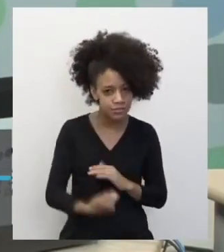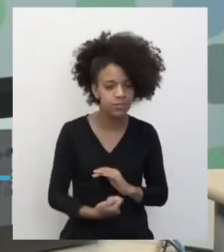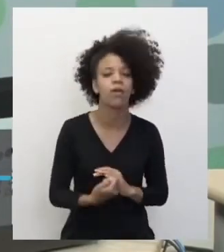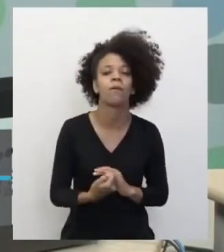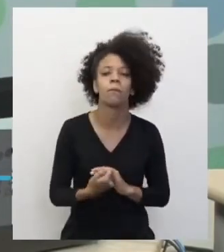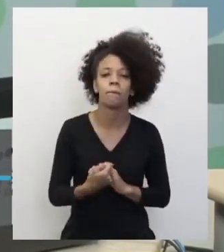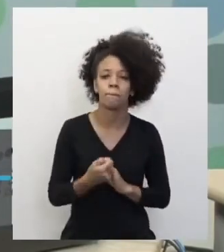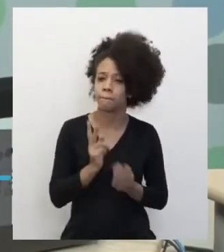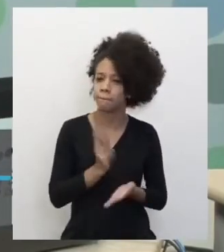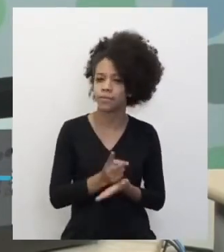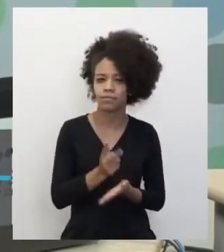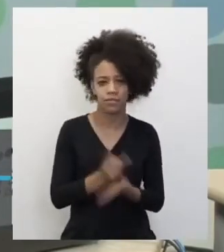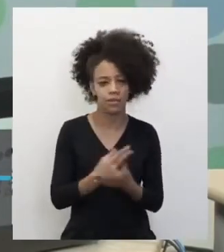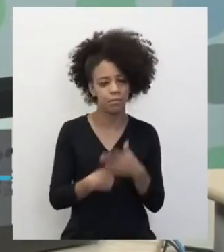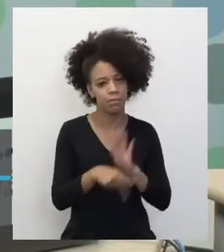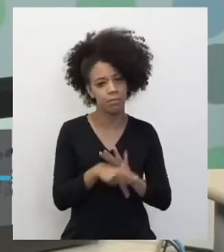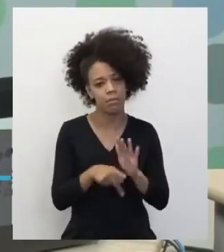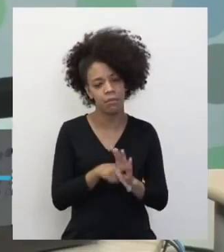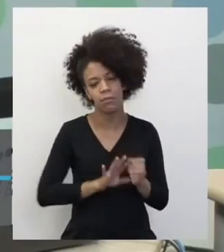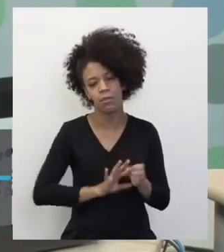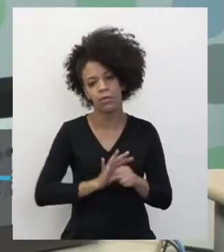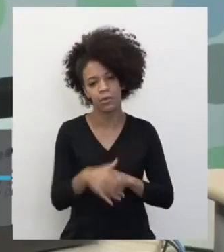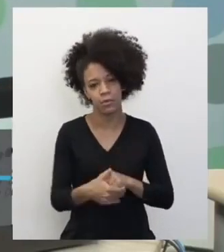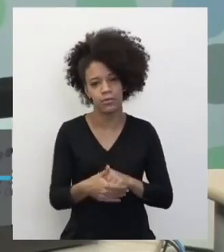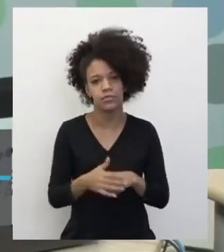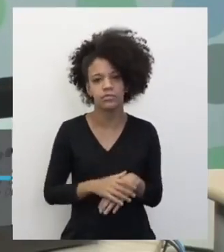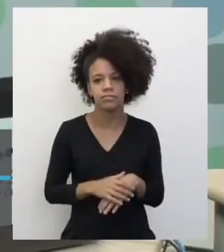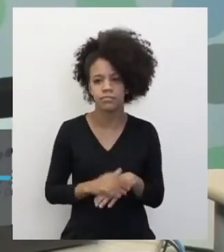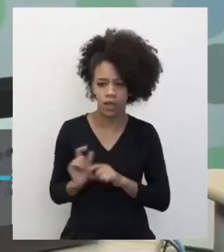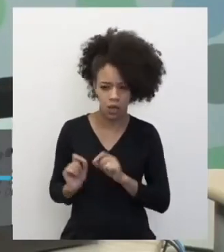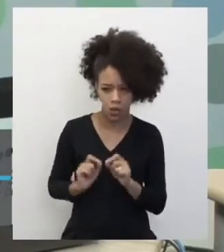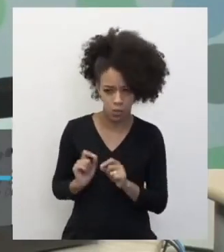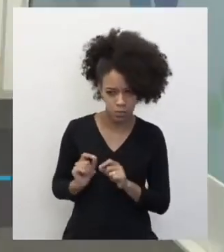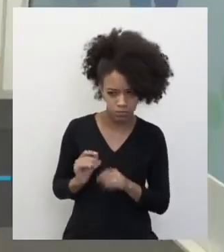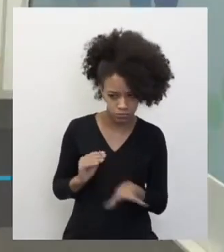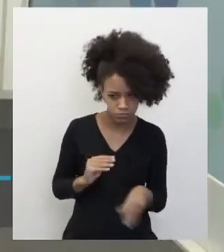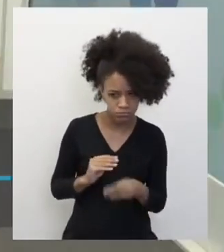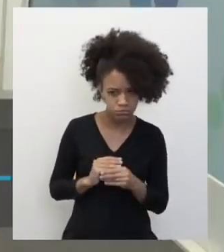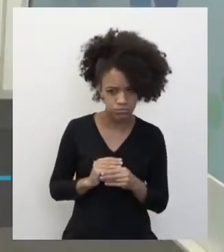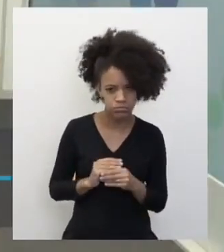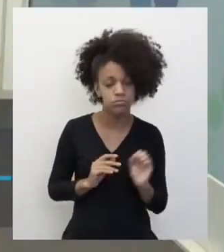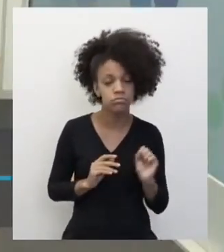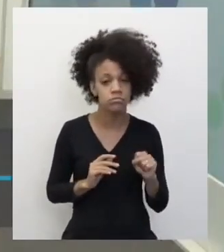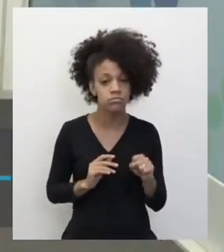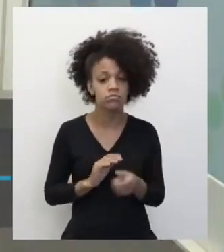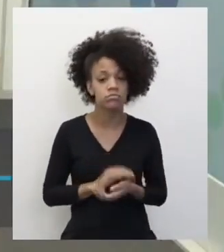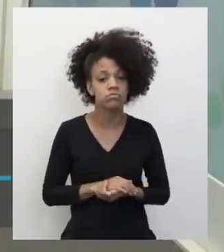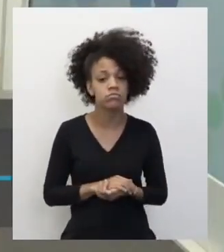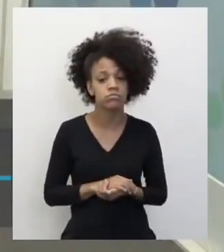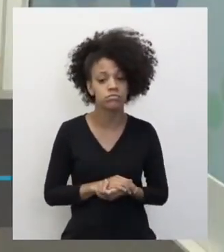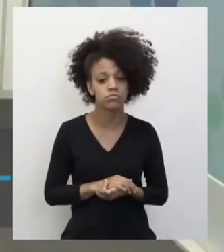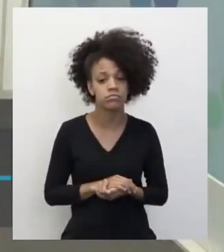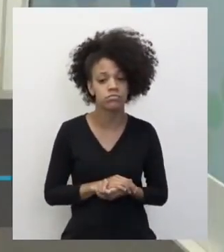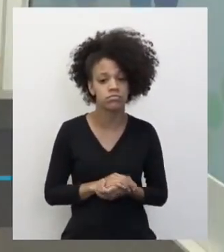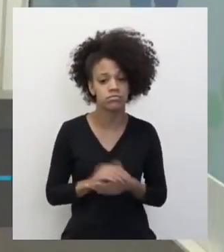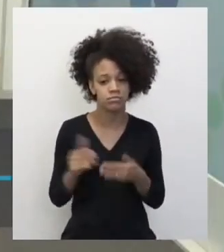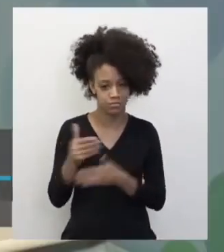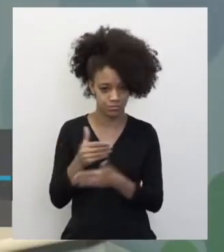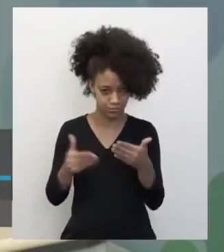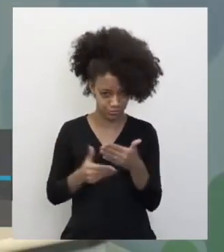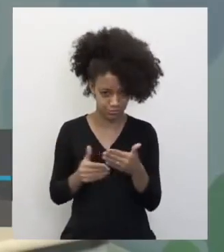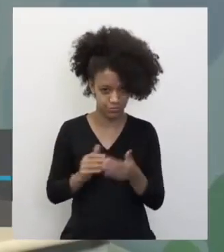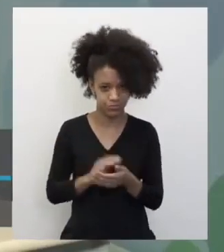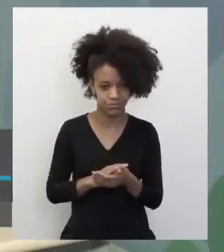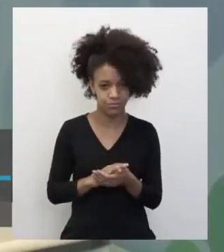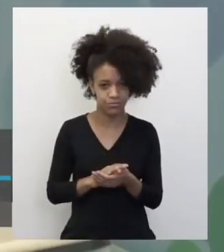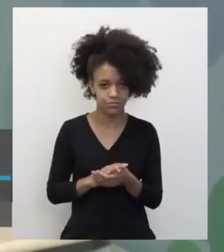aí do corona. Alguma coisa? Sim, ali, se poder voltar na imagem